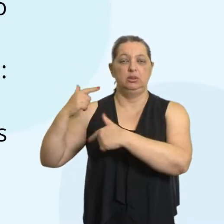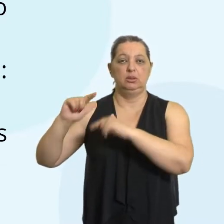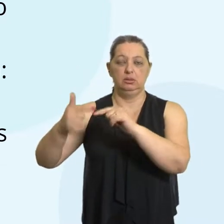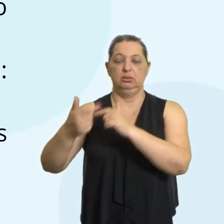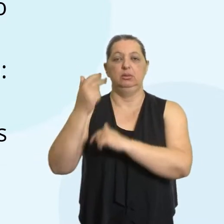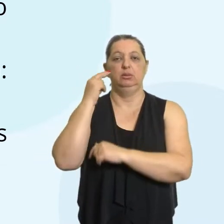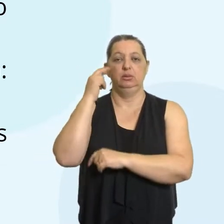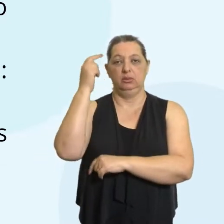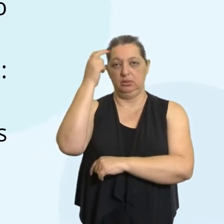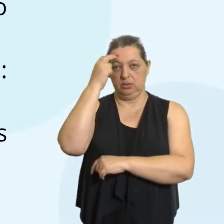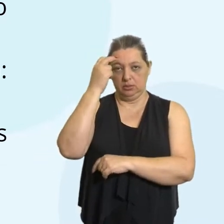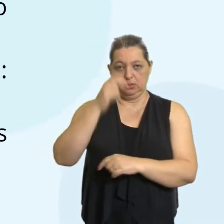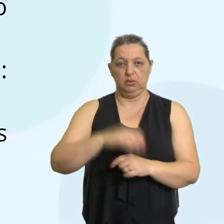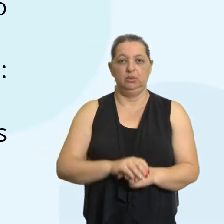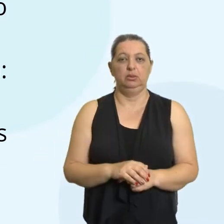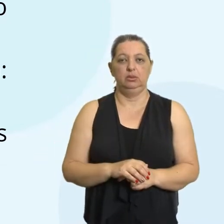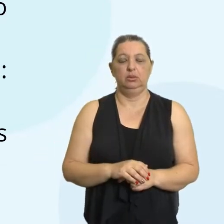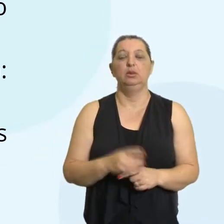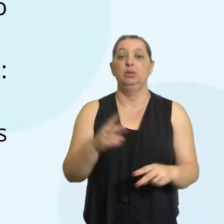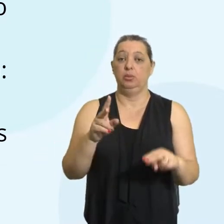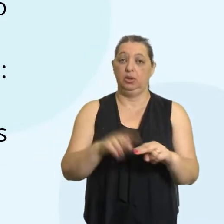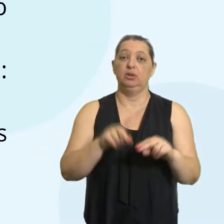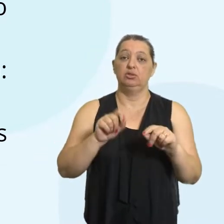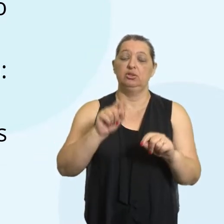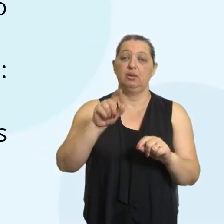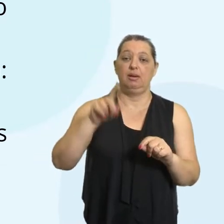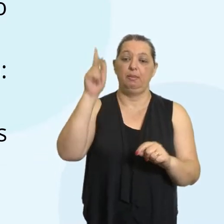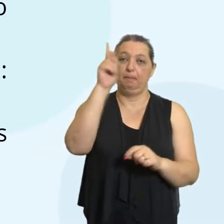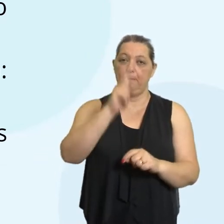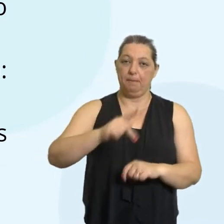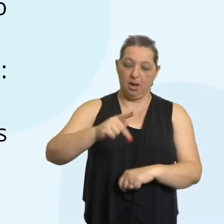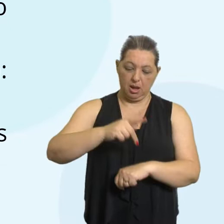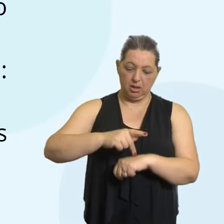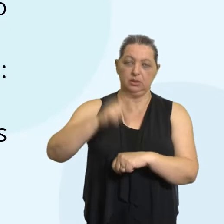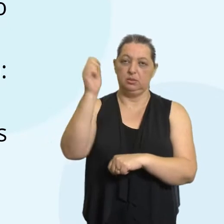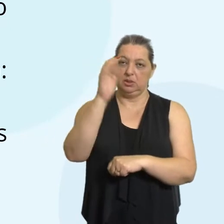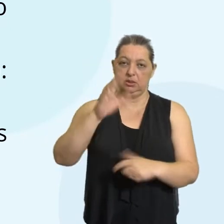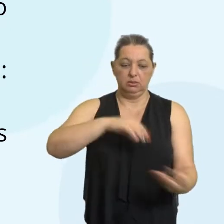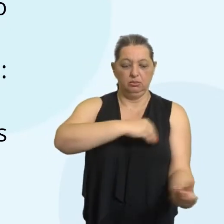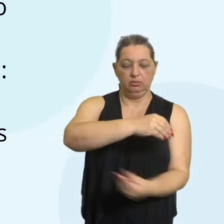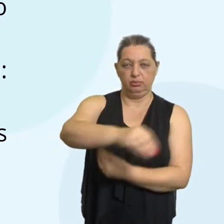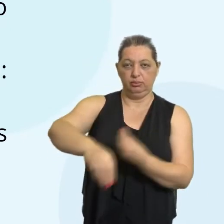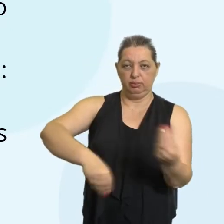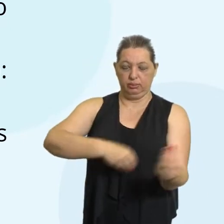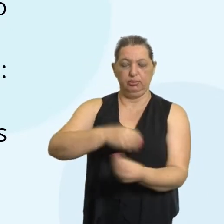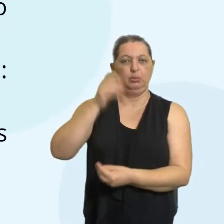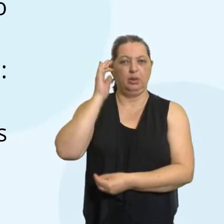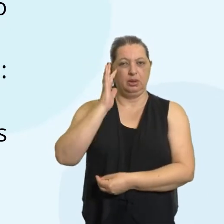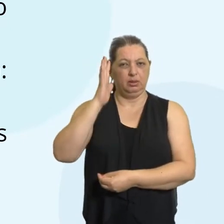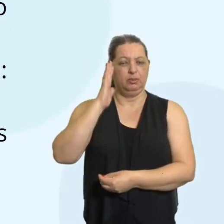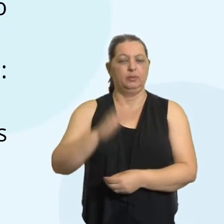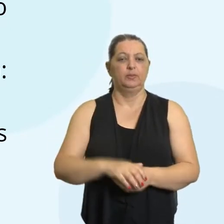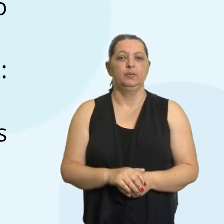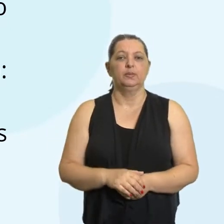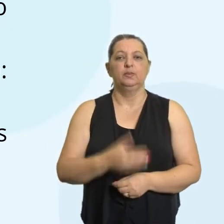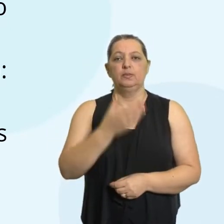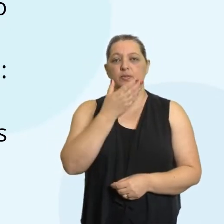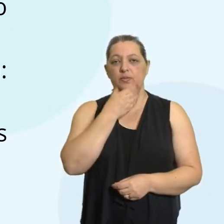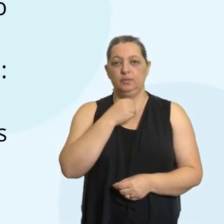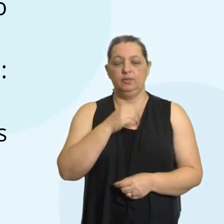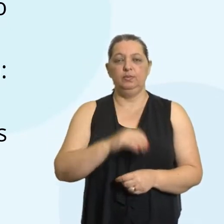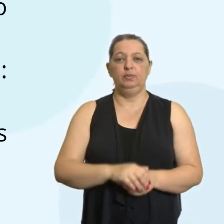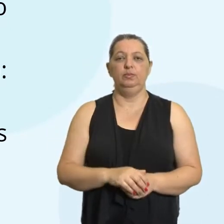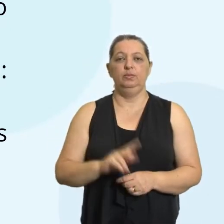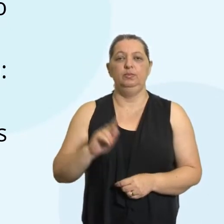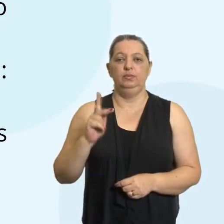e por isso que é um país tão miscigenado que inclusive já foi citado por vários filósofos e inclusive por Umberto Eco no